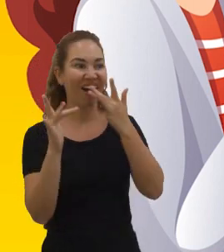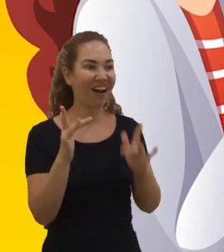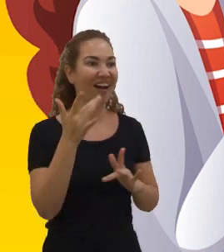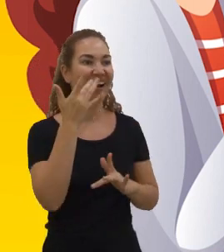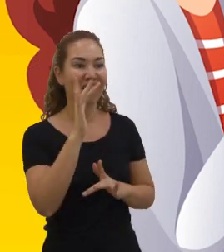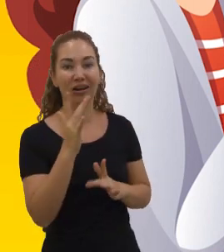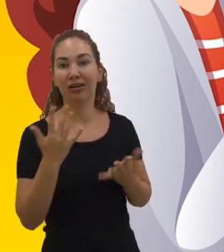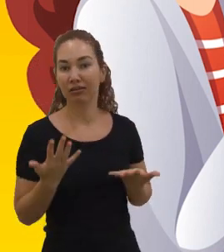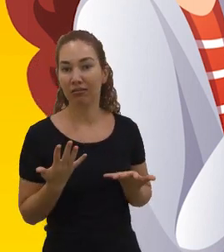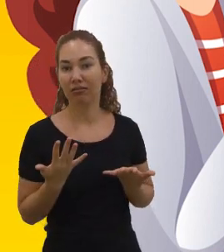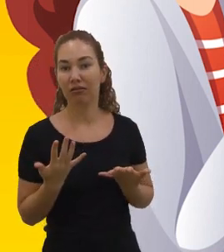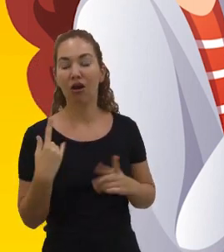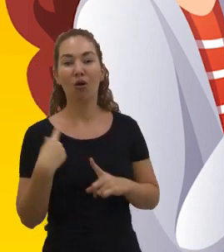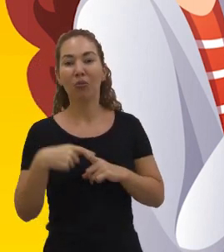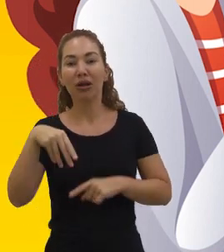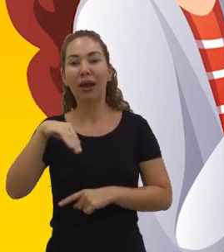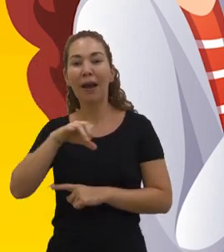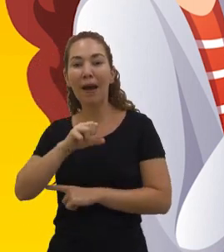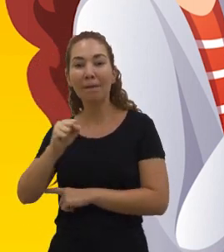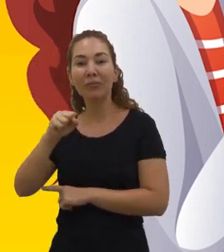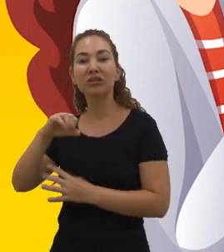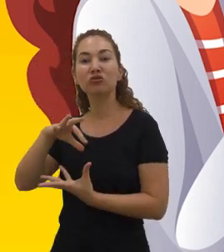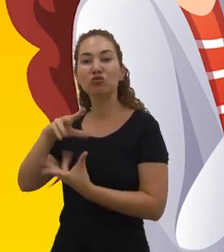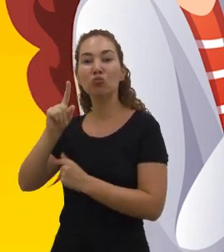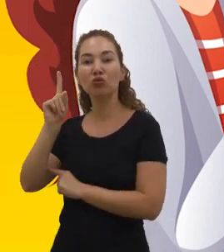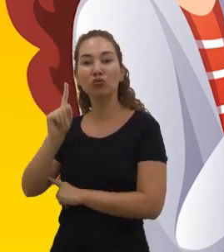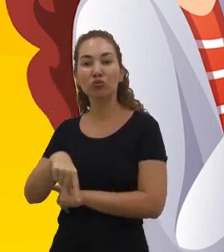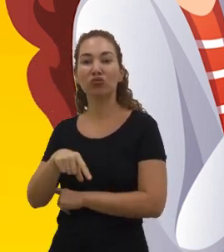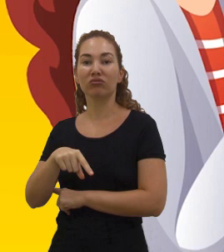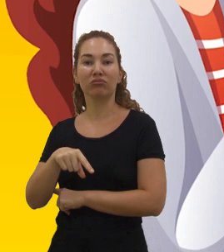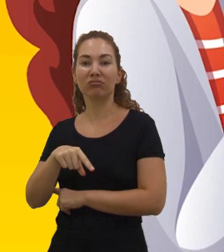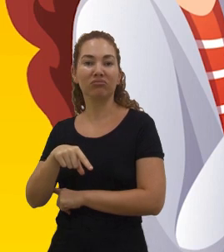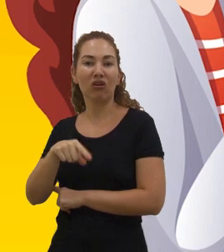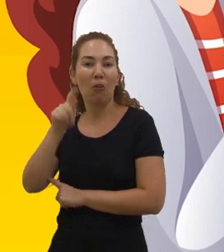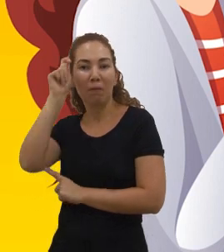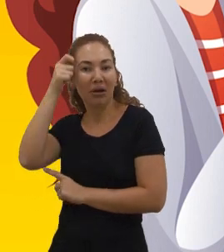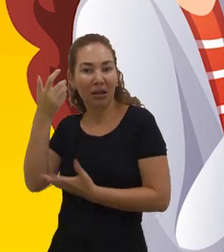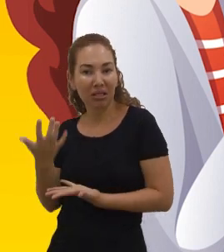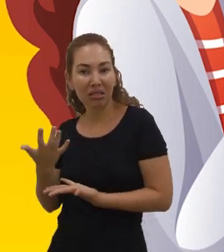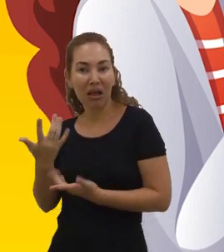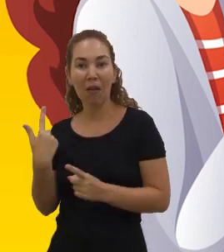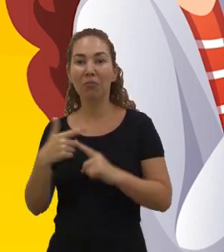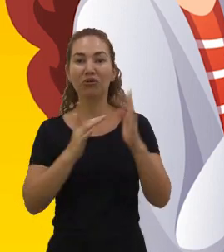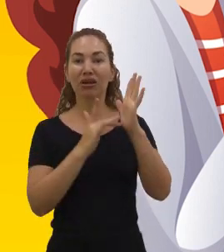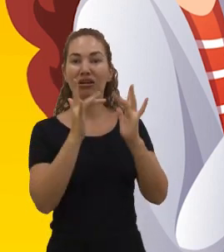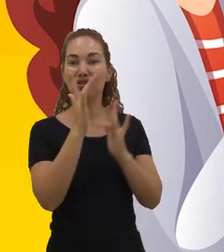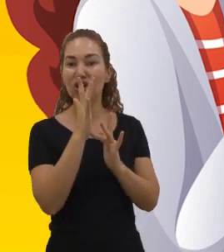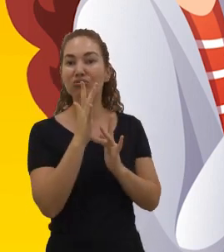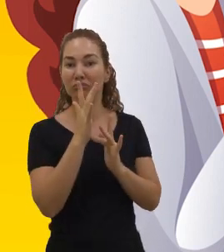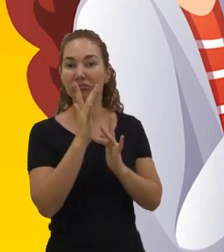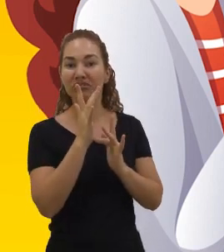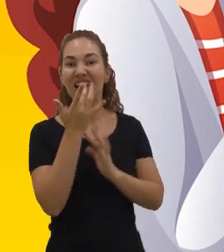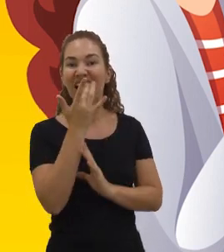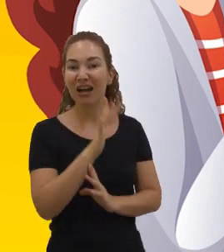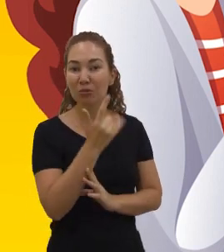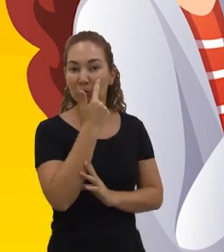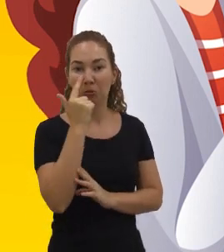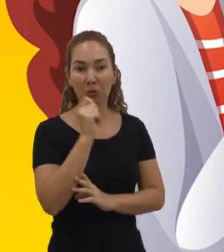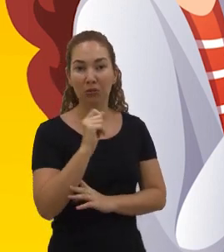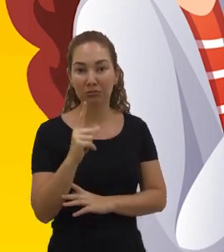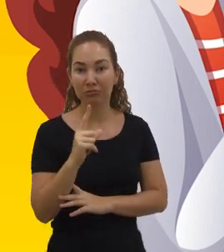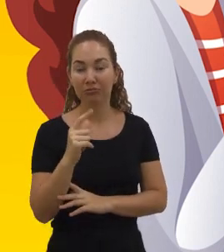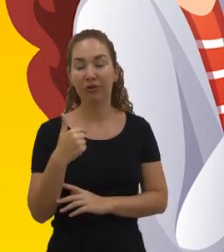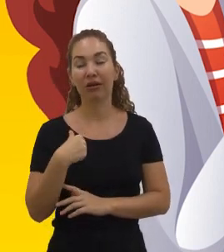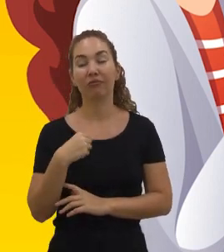Mundo não é negra, por que Jesus é branco de olhos azuis? Então, eu achei muito bonito e, ao mesmo tempo,